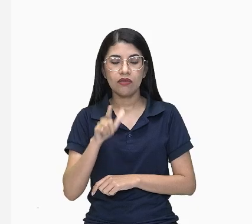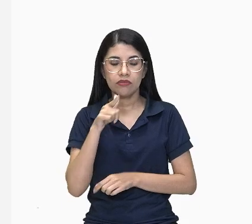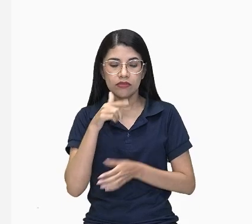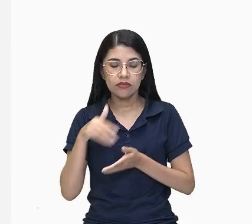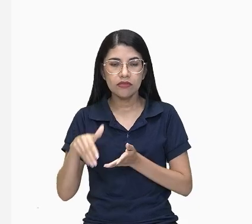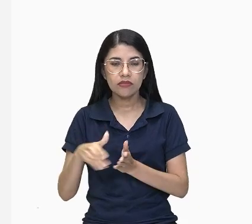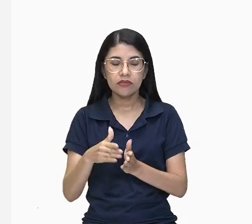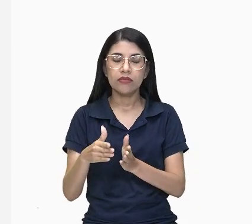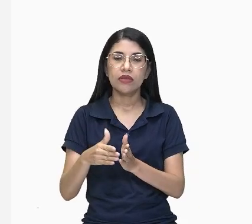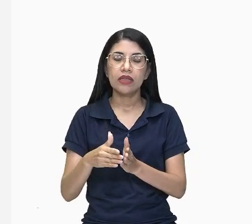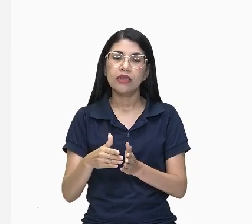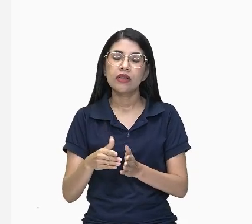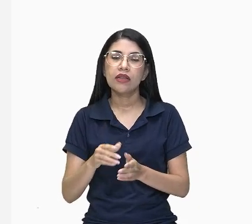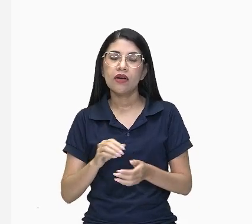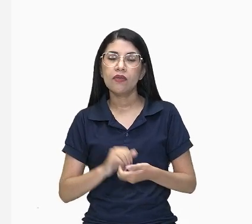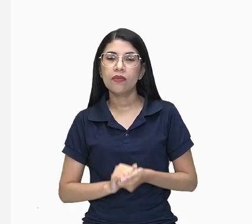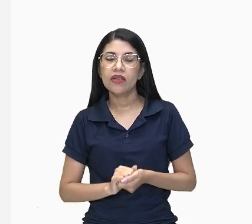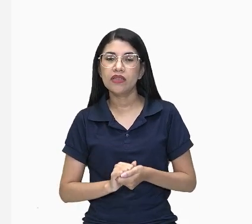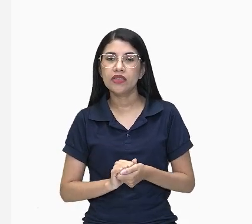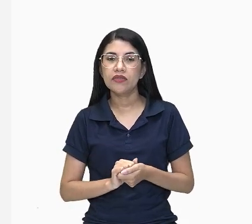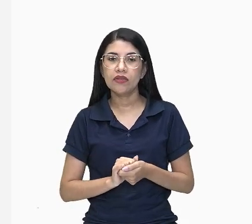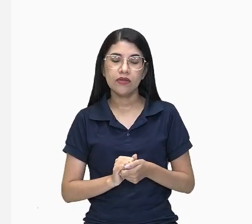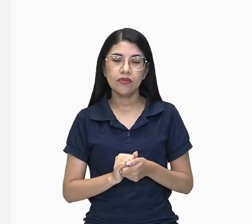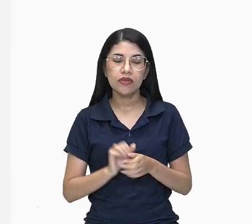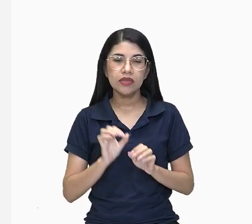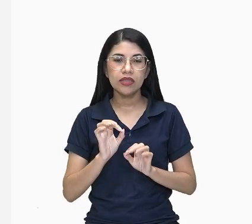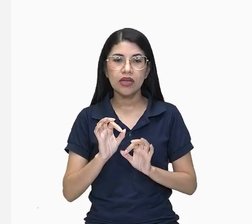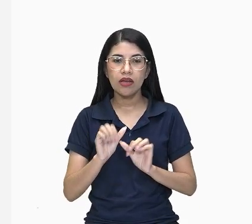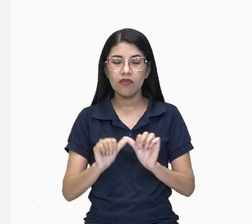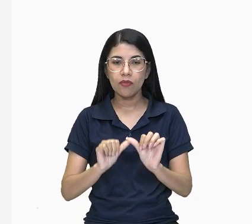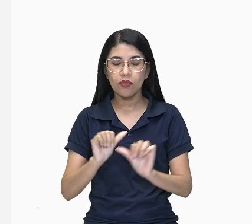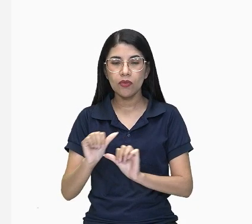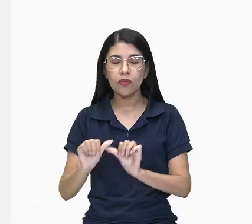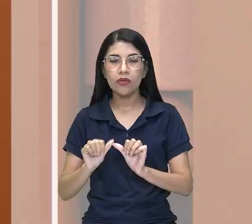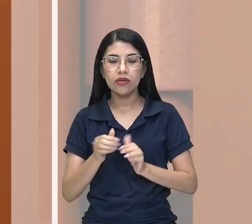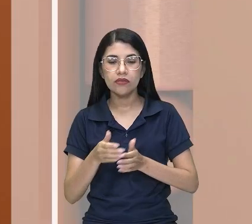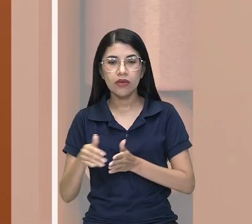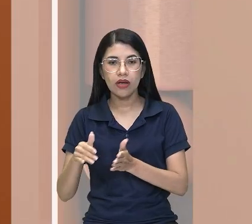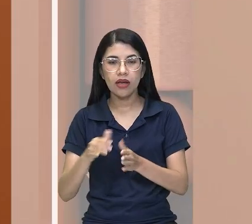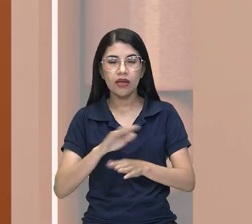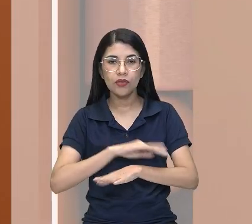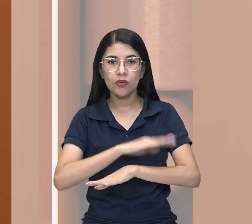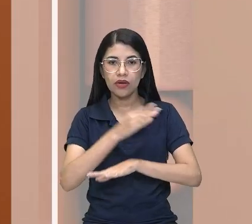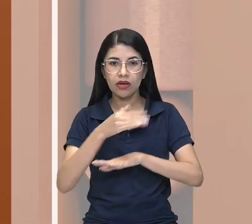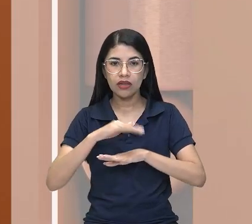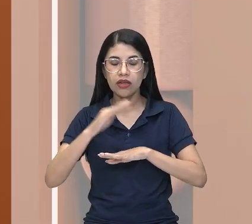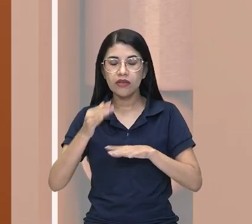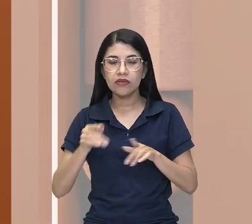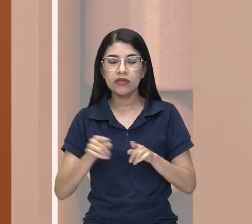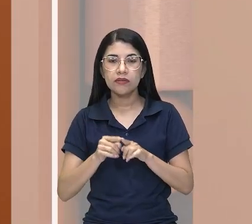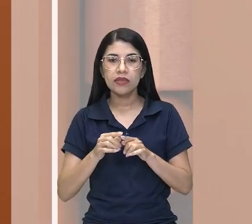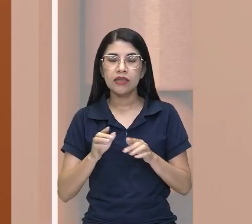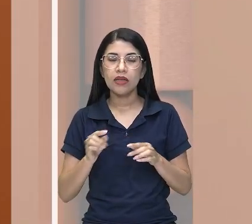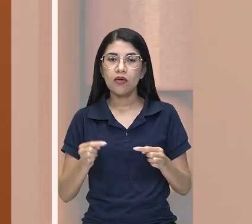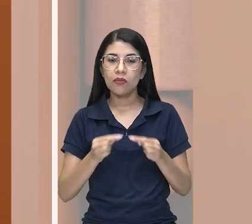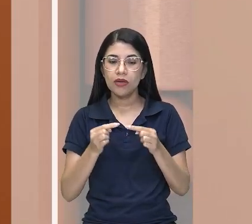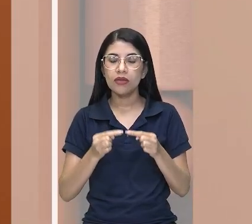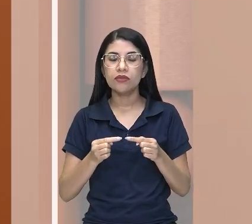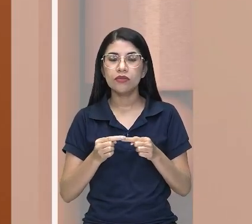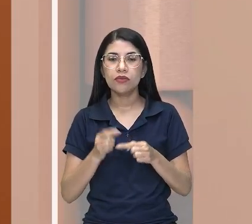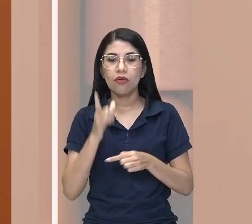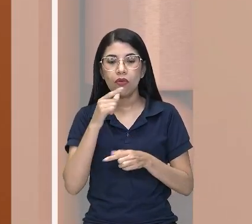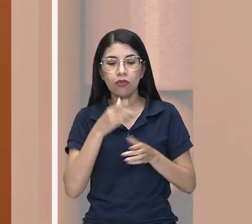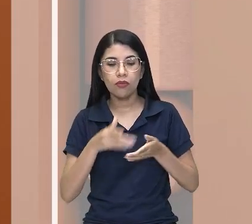esses canais, eles vão moldando o relevo da nossa região. Então, de acordo com o trecho que eles